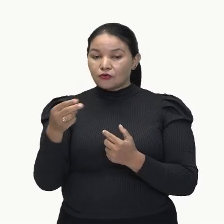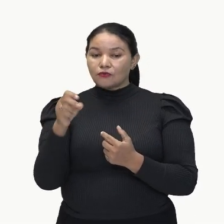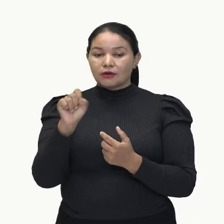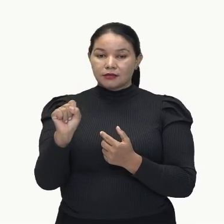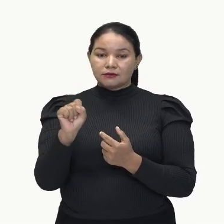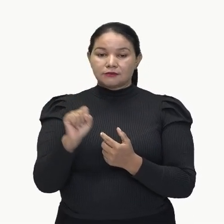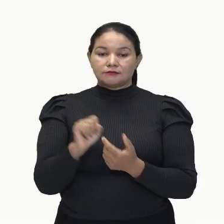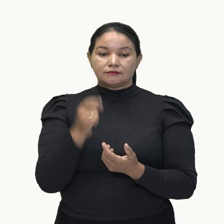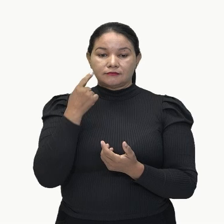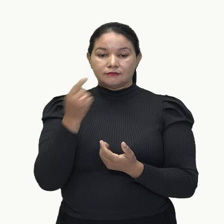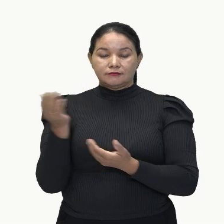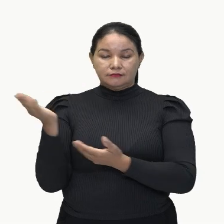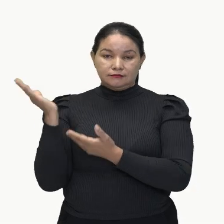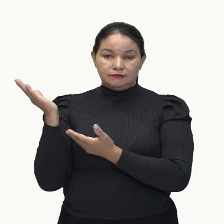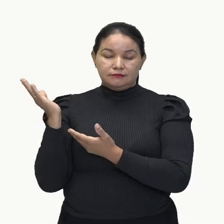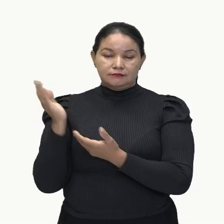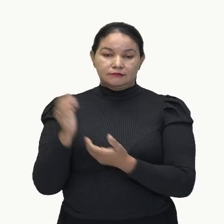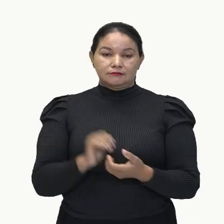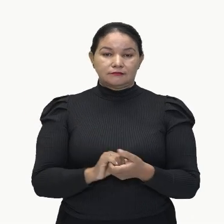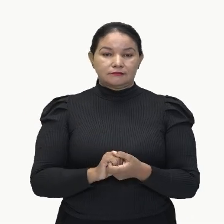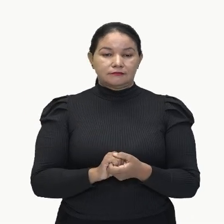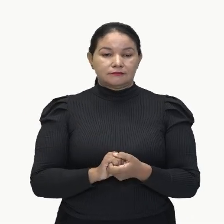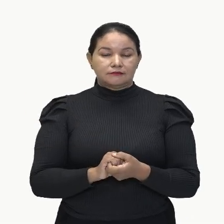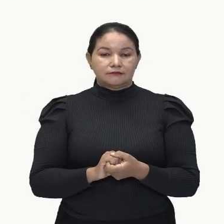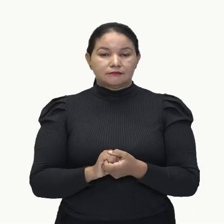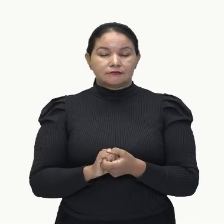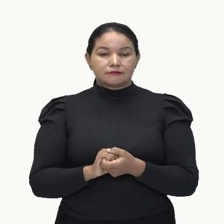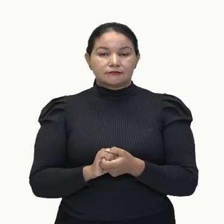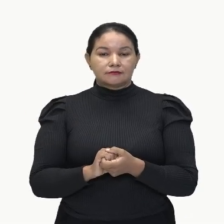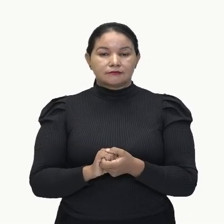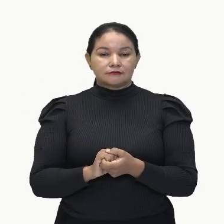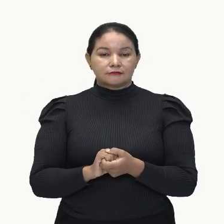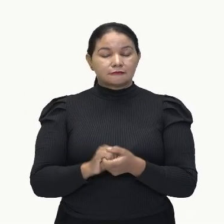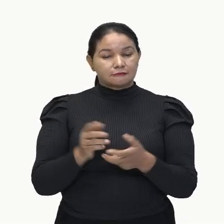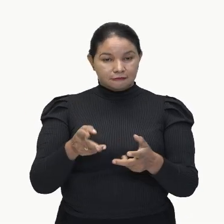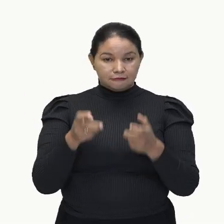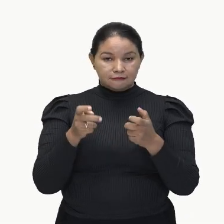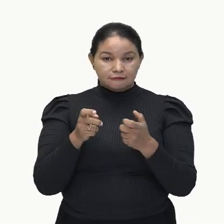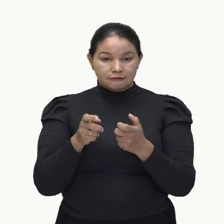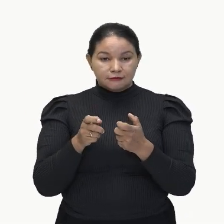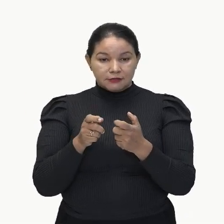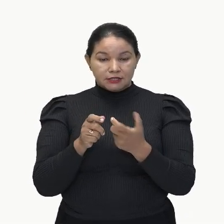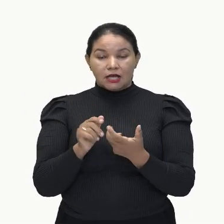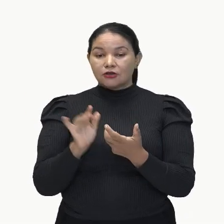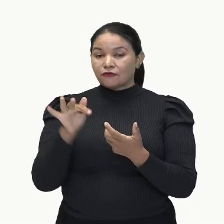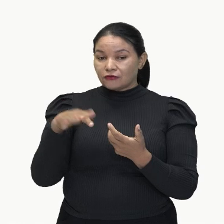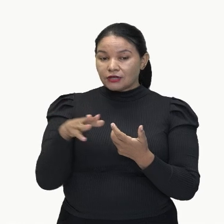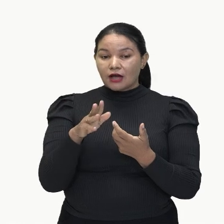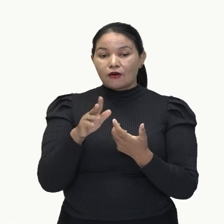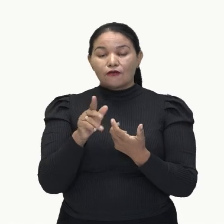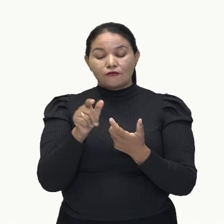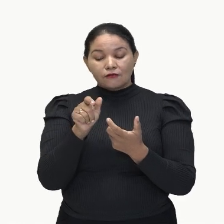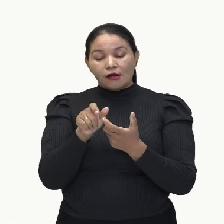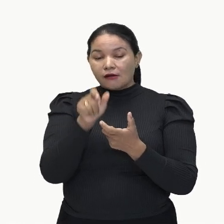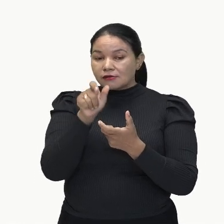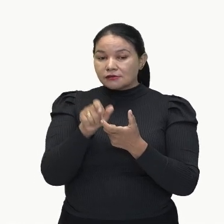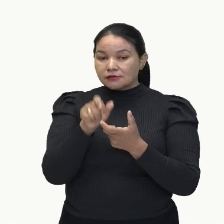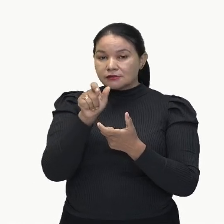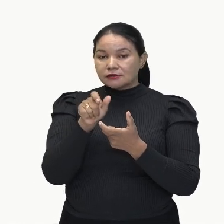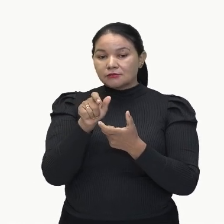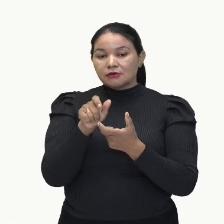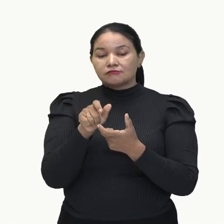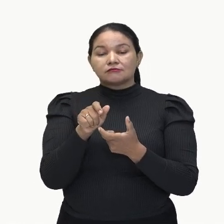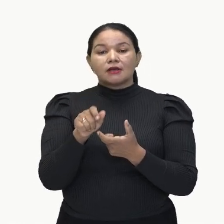bebes e as outras terminam em vogal percebem Então são tônicas a última as últimas sílabas aí e